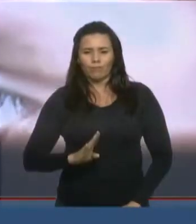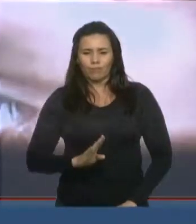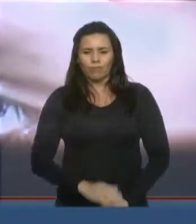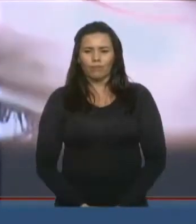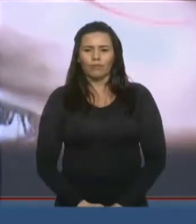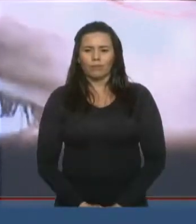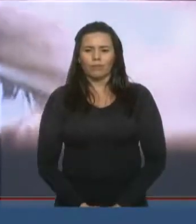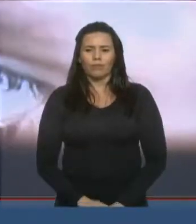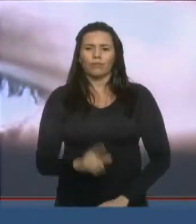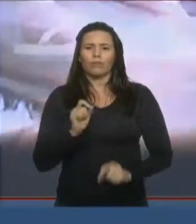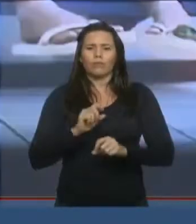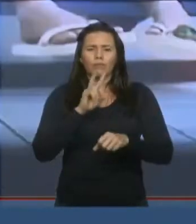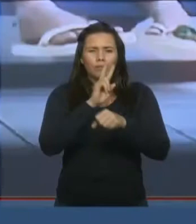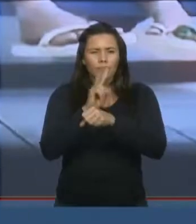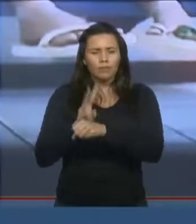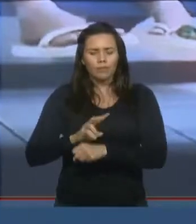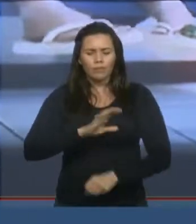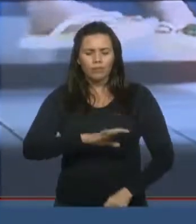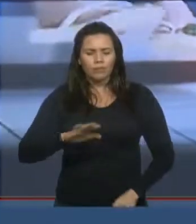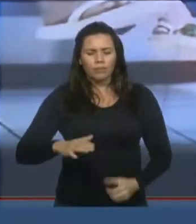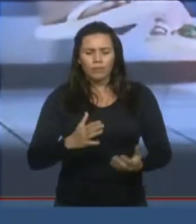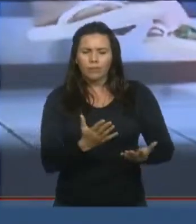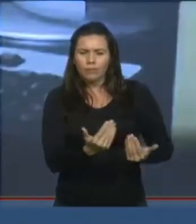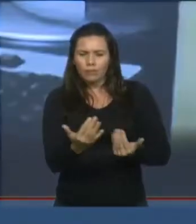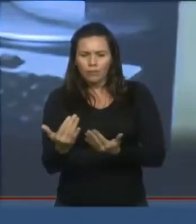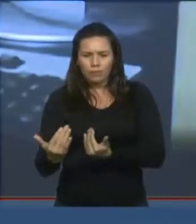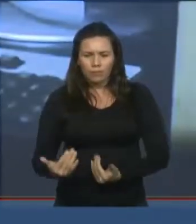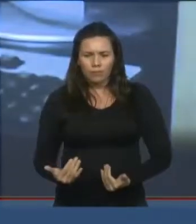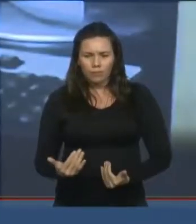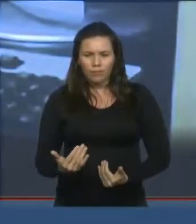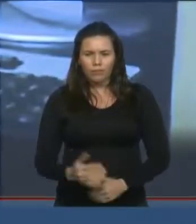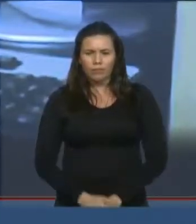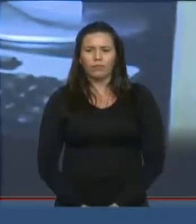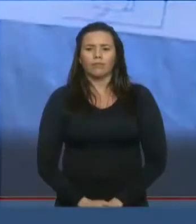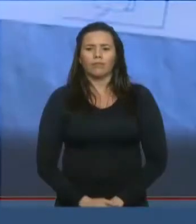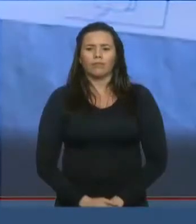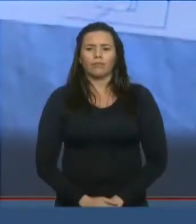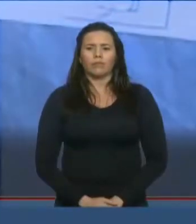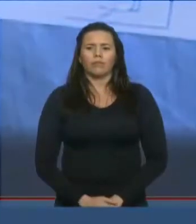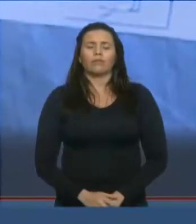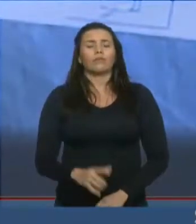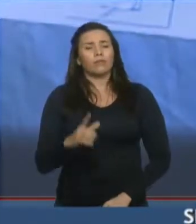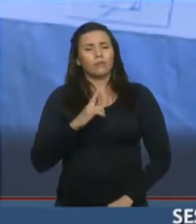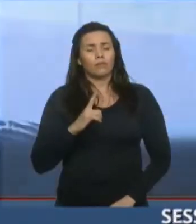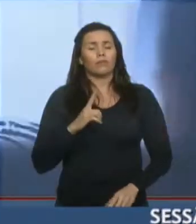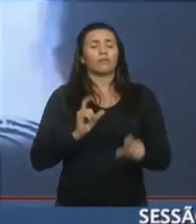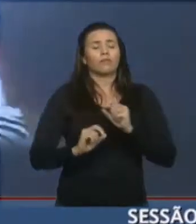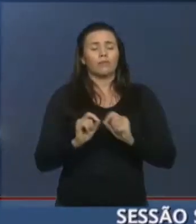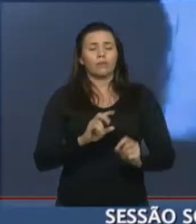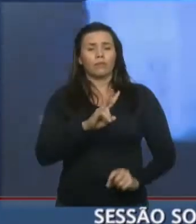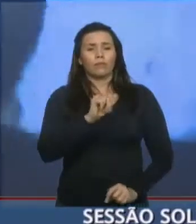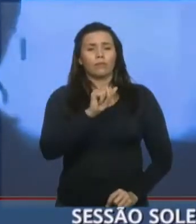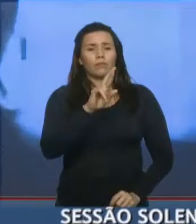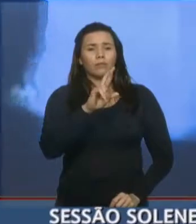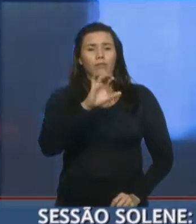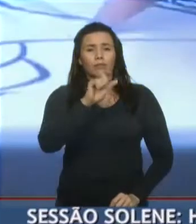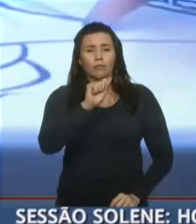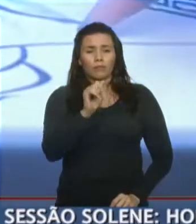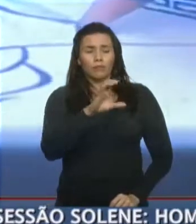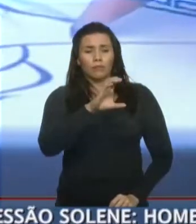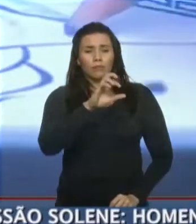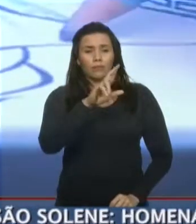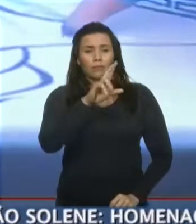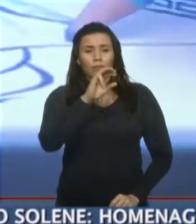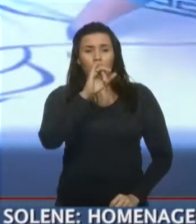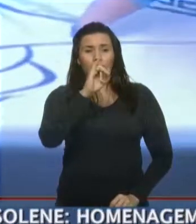Criança e ao Adolescente, do qual também fazem parte a 9ª Vara Criminal, o Ministério Público e a Delegacia de Proteção à Criança